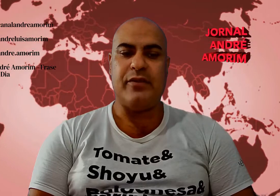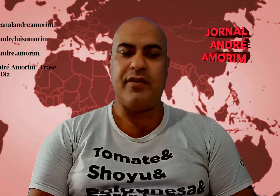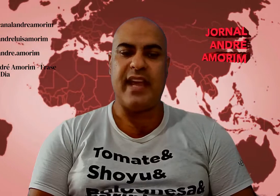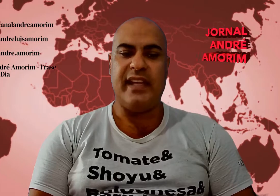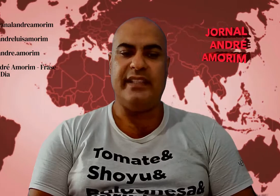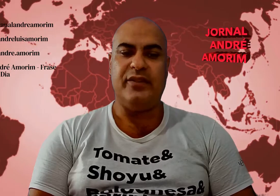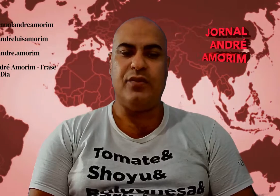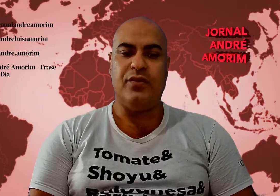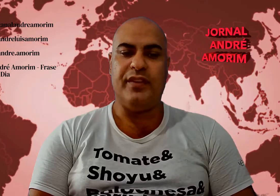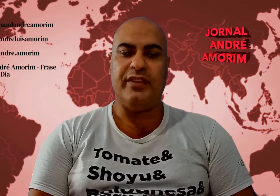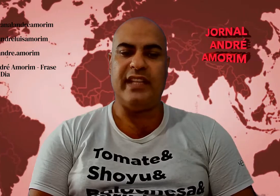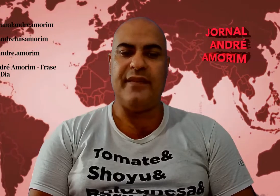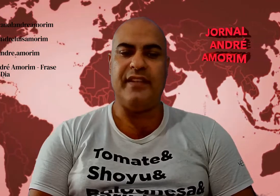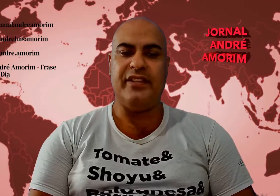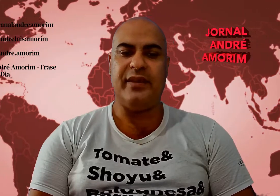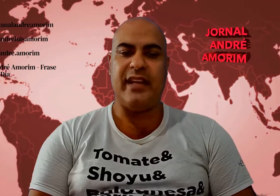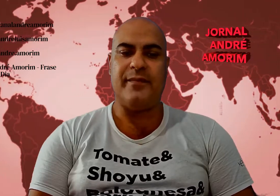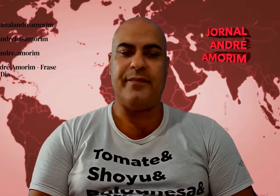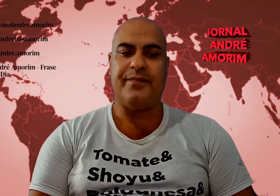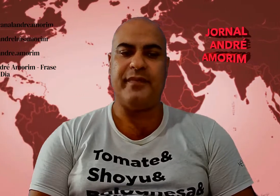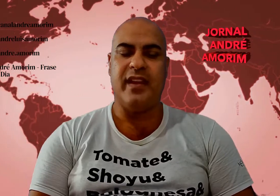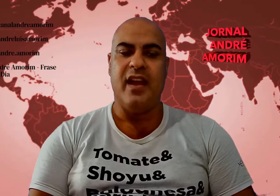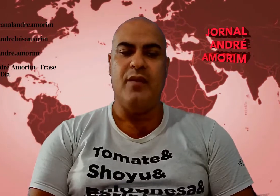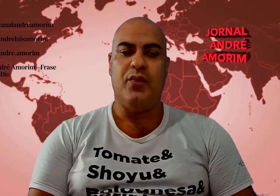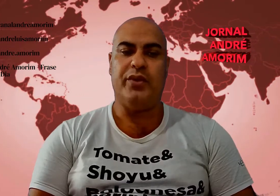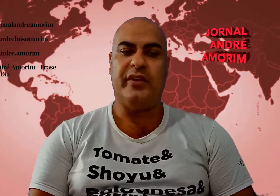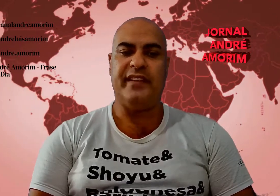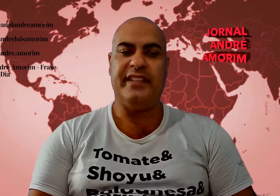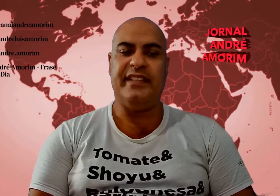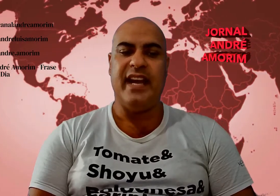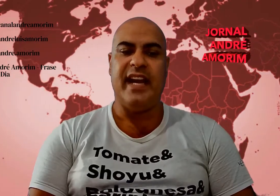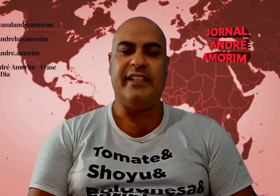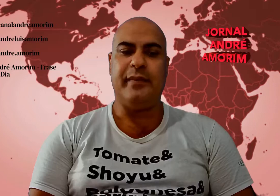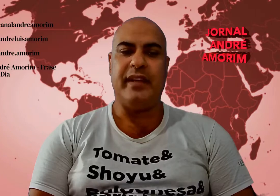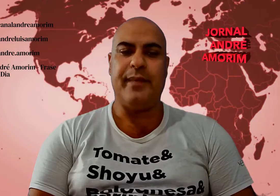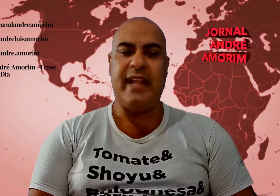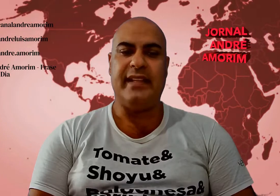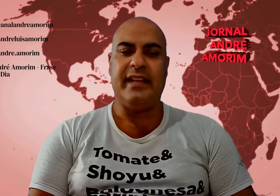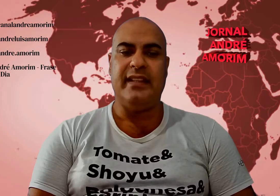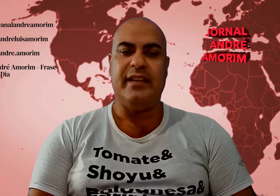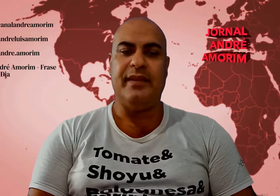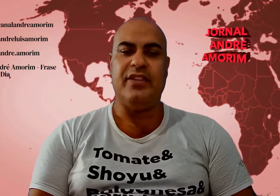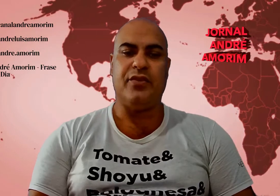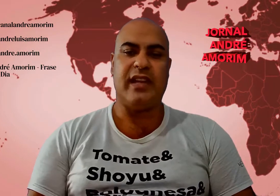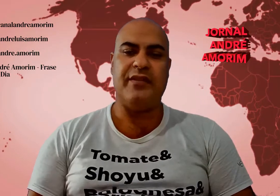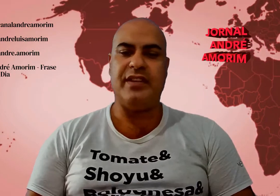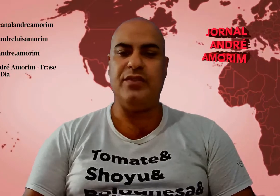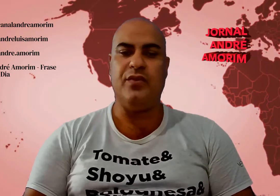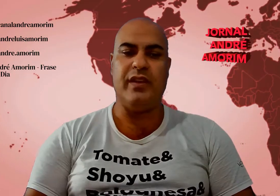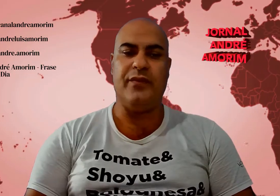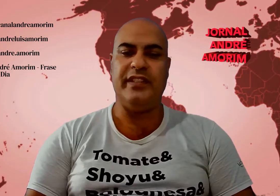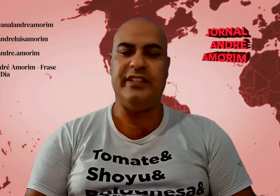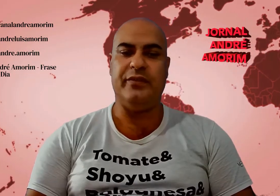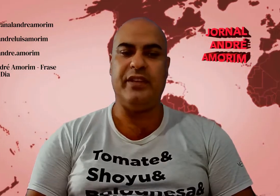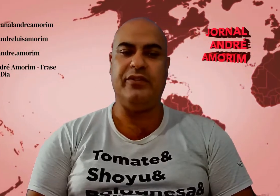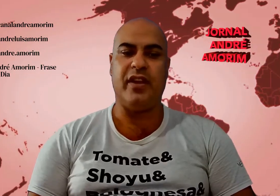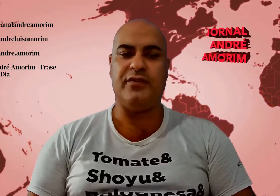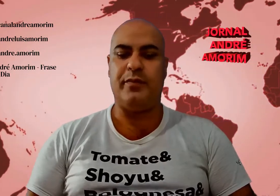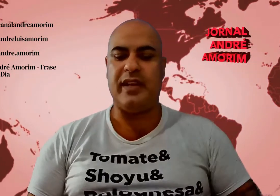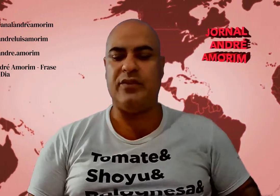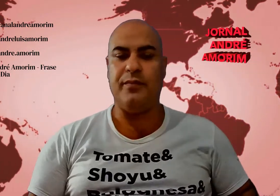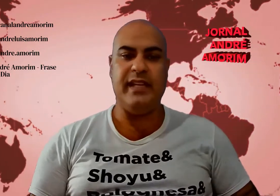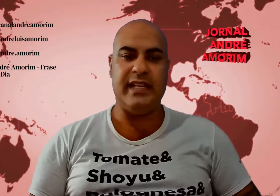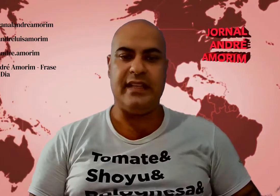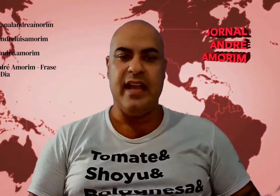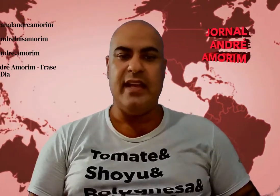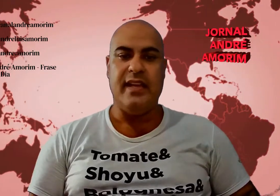também nega qualquer relação com o governo da Venezuela. Por sua vez, a Smartmatic também deixou claro que nunca forneceu nenhum